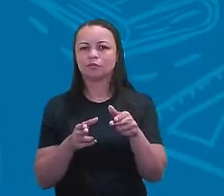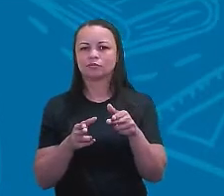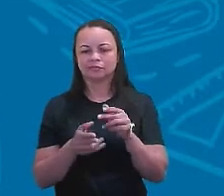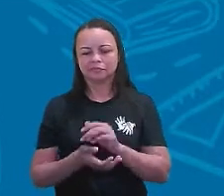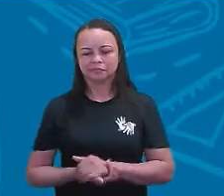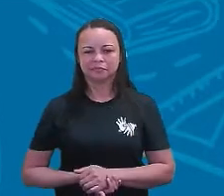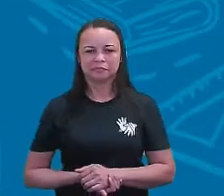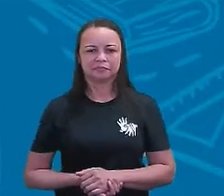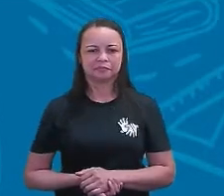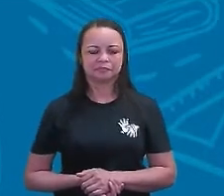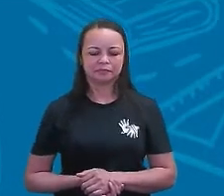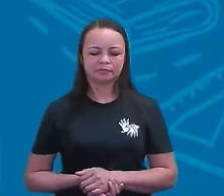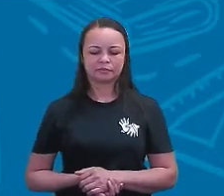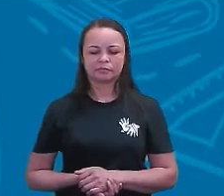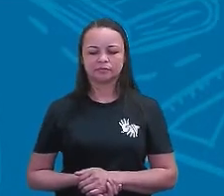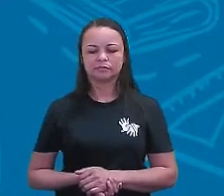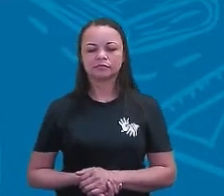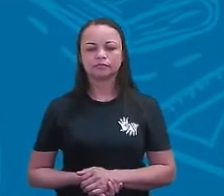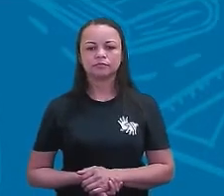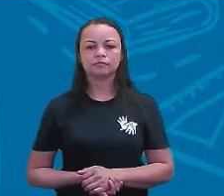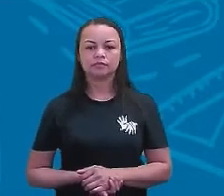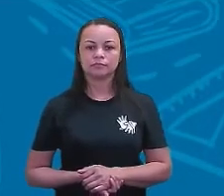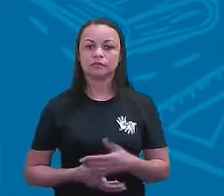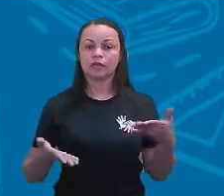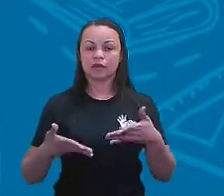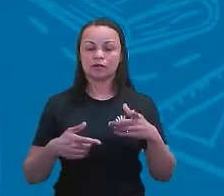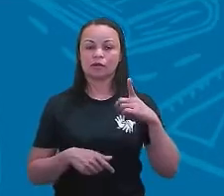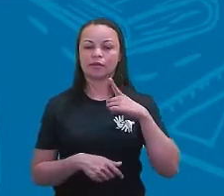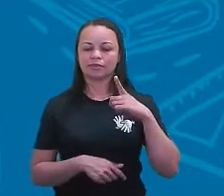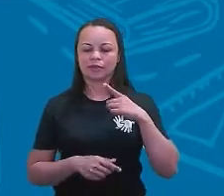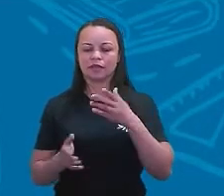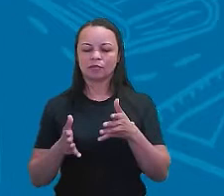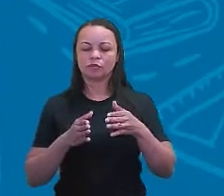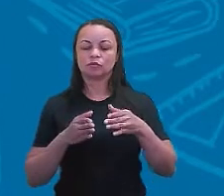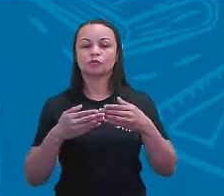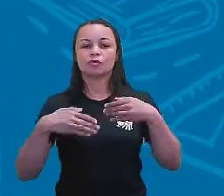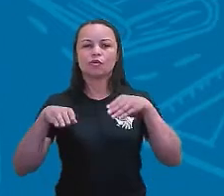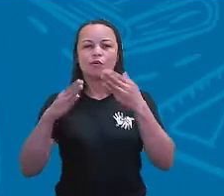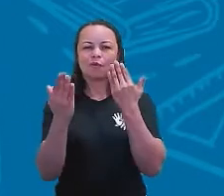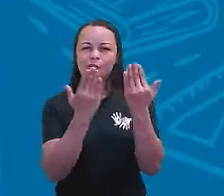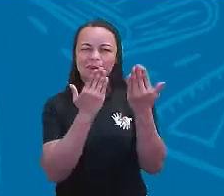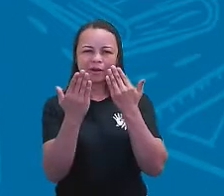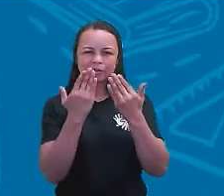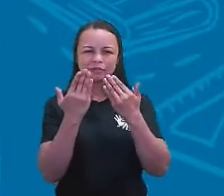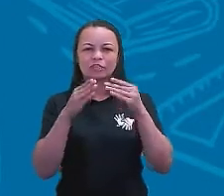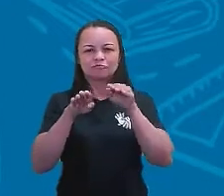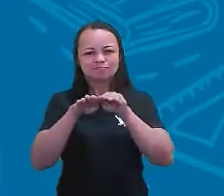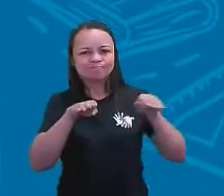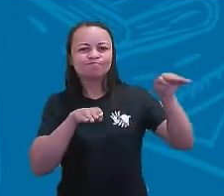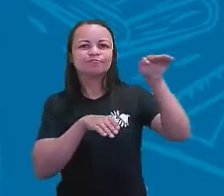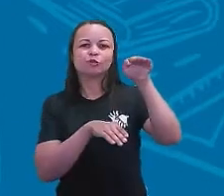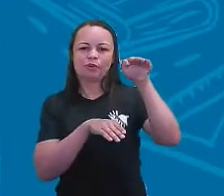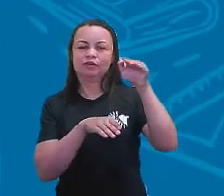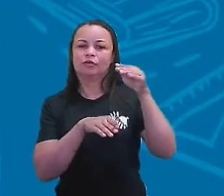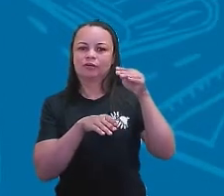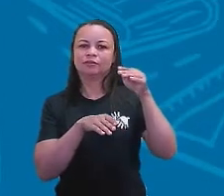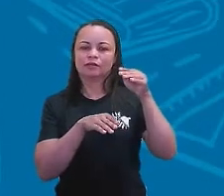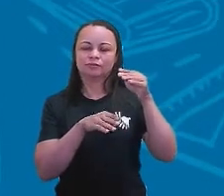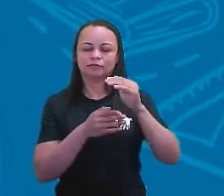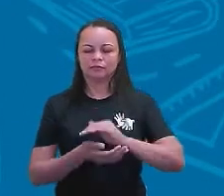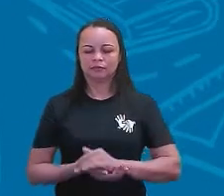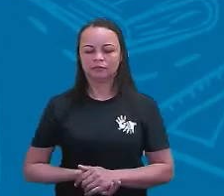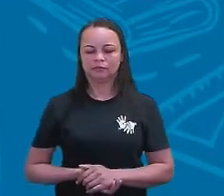charada. Bom, agora temos o comparative of superiority. E aí é o de